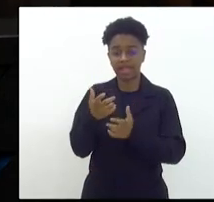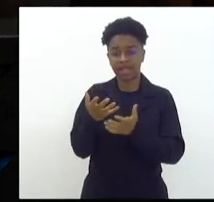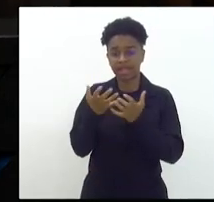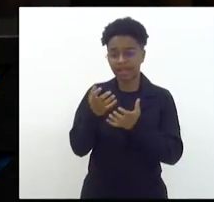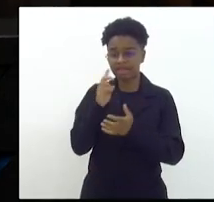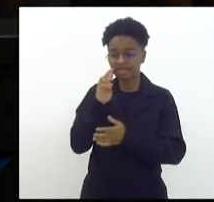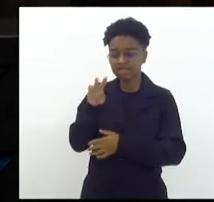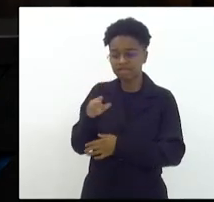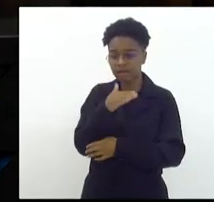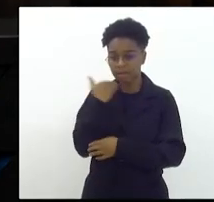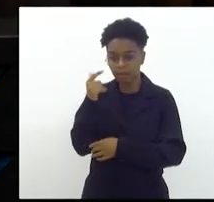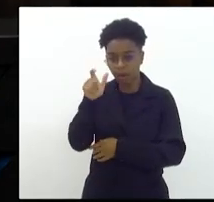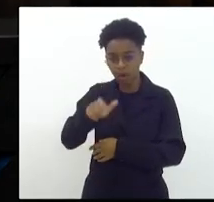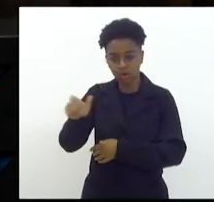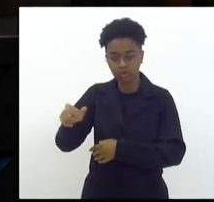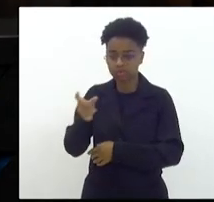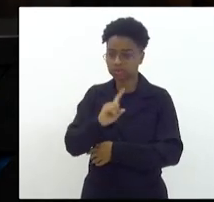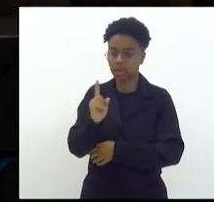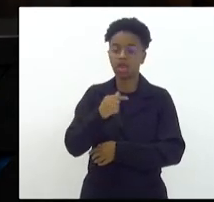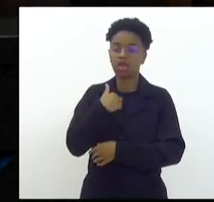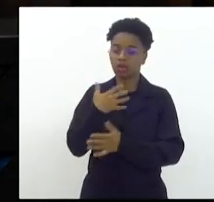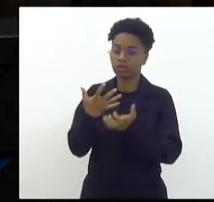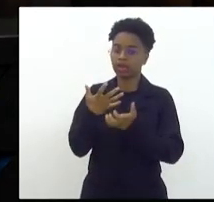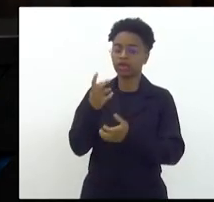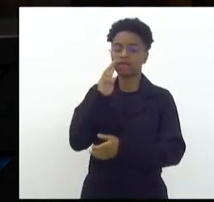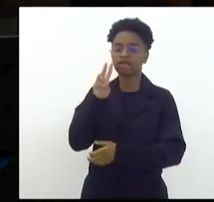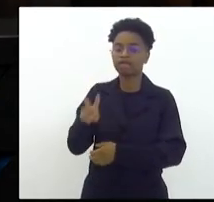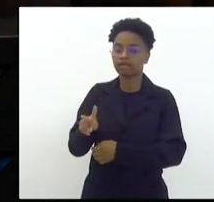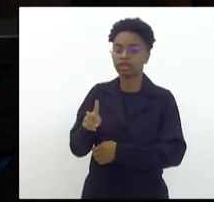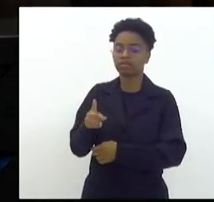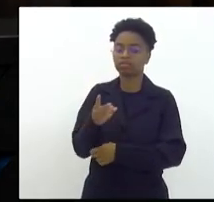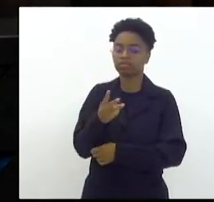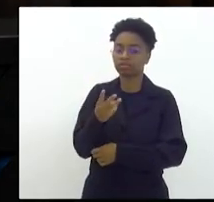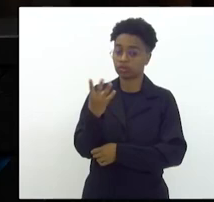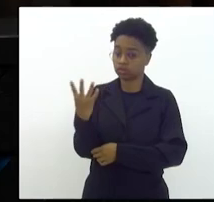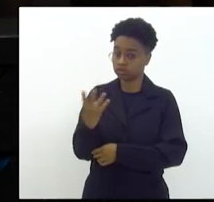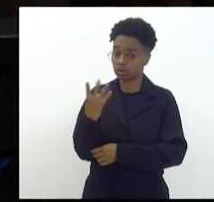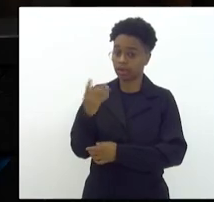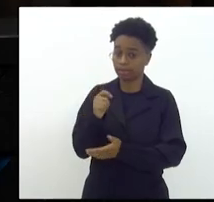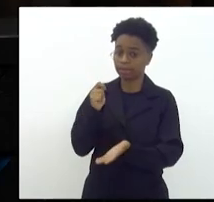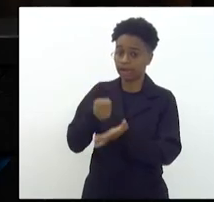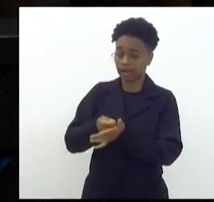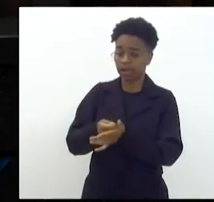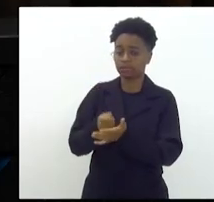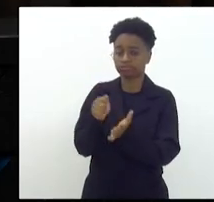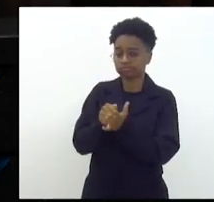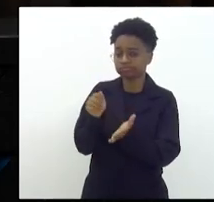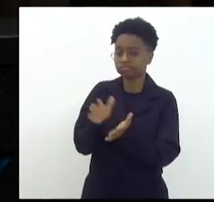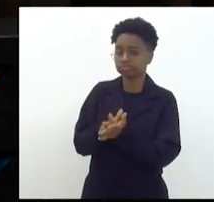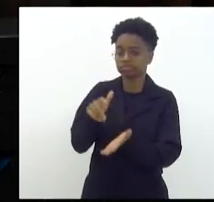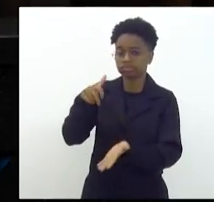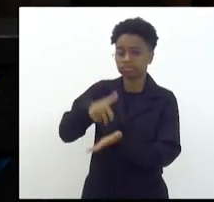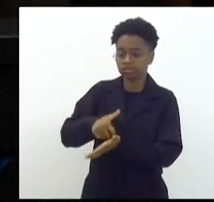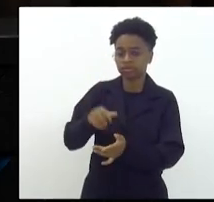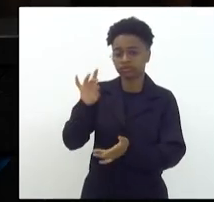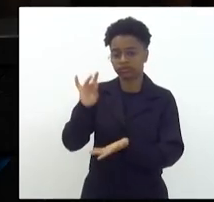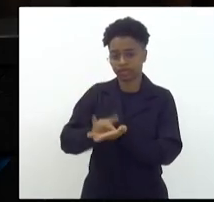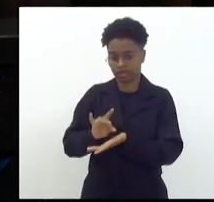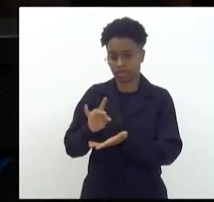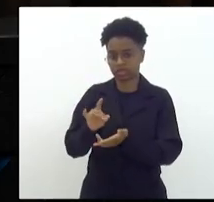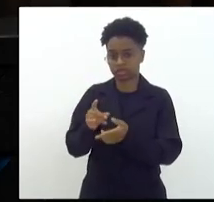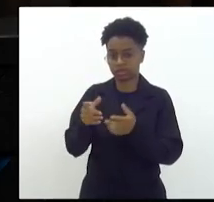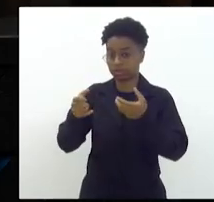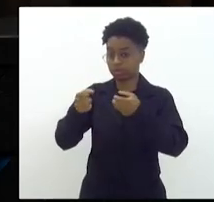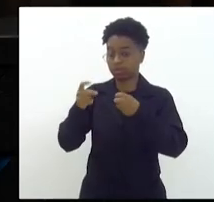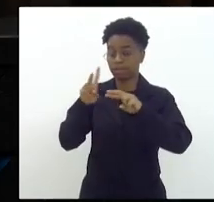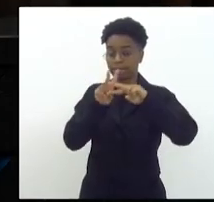mortos né Não eu quero ver eles pagando atrás das grades mas pagando de verdade porque até agora ninguém